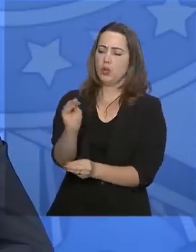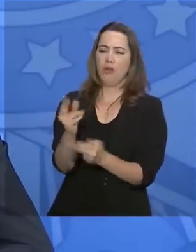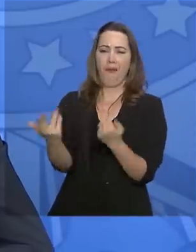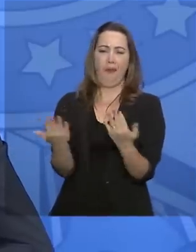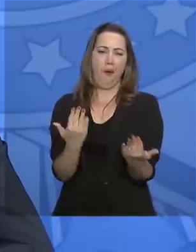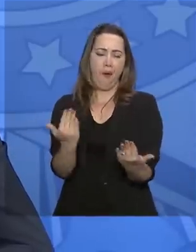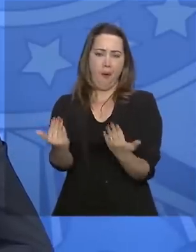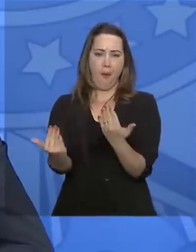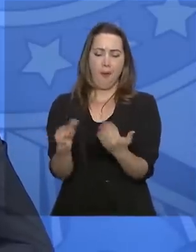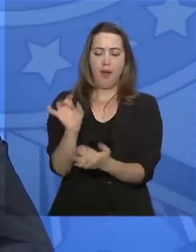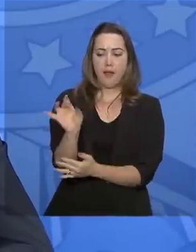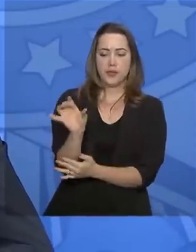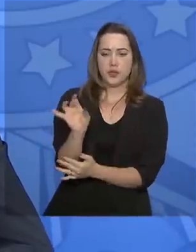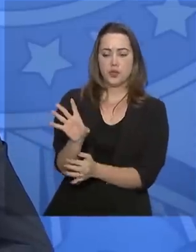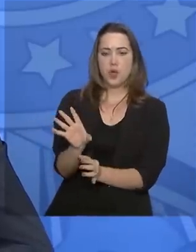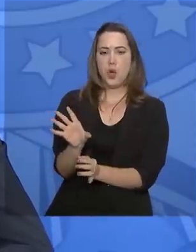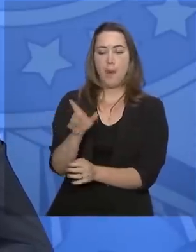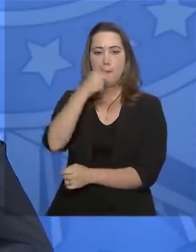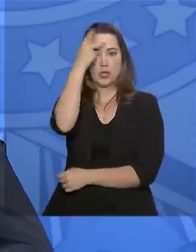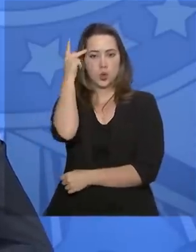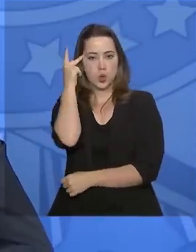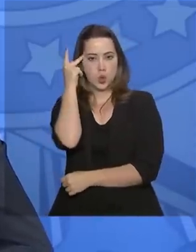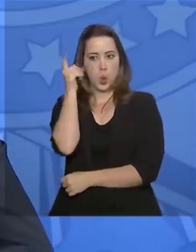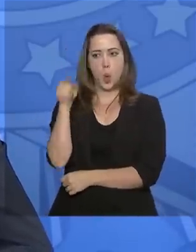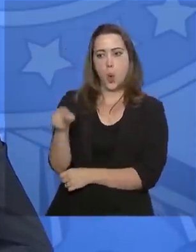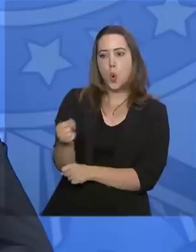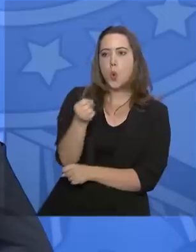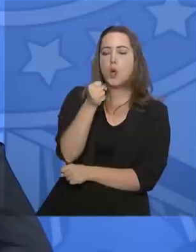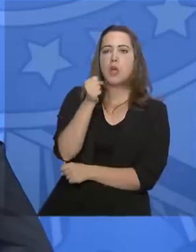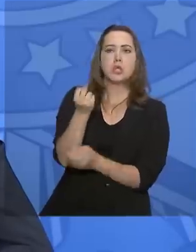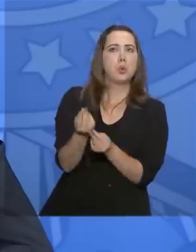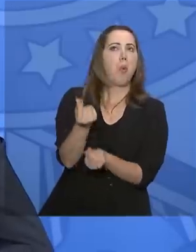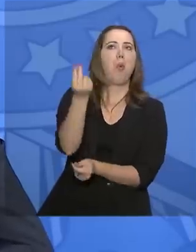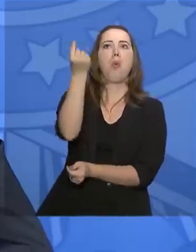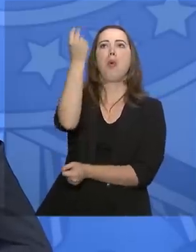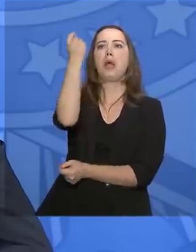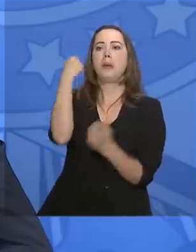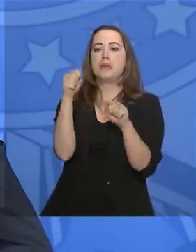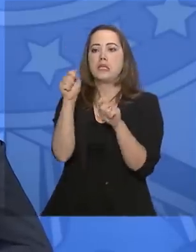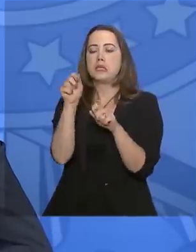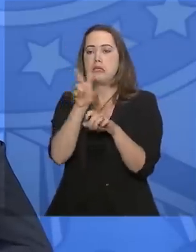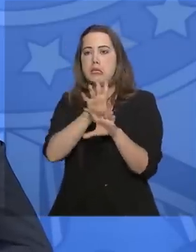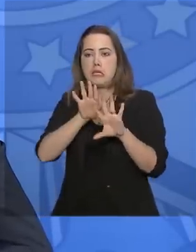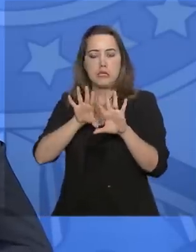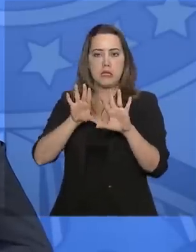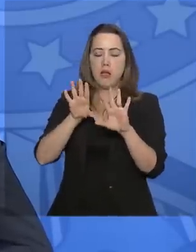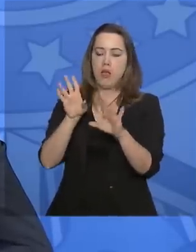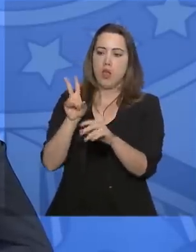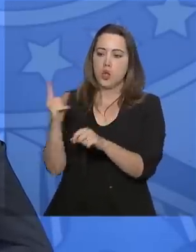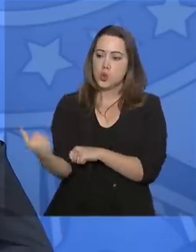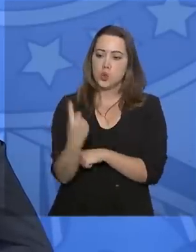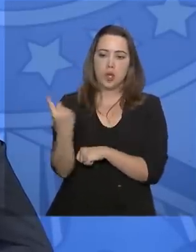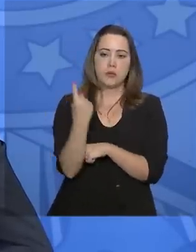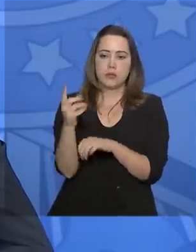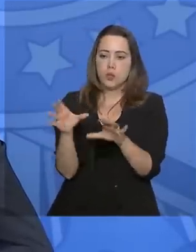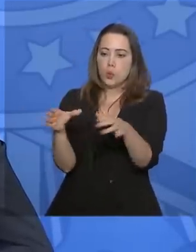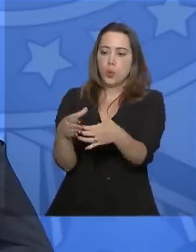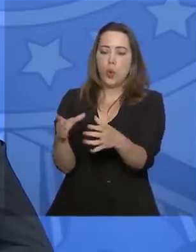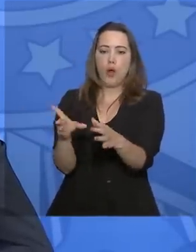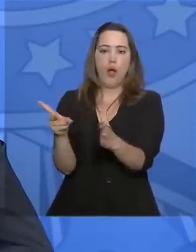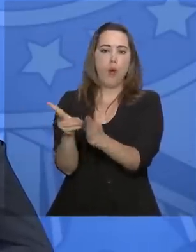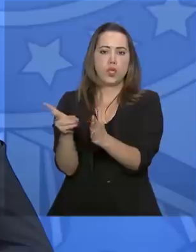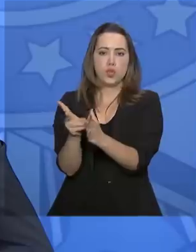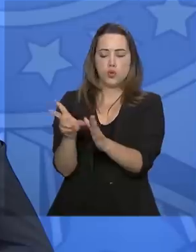apenas praia pessoas pré históricas que tem que viver confinado no canto no outro é o janeiro